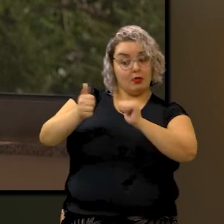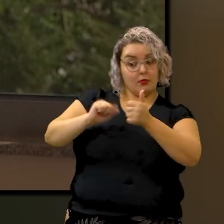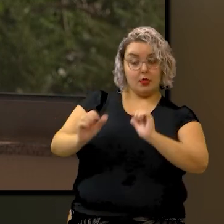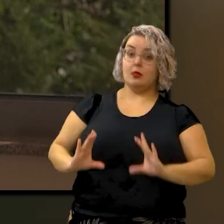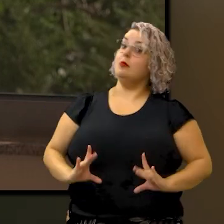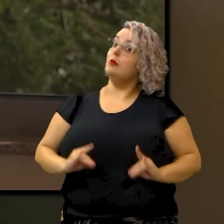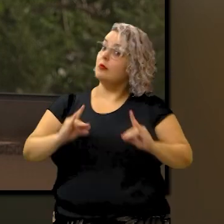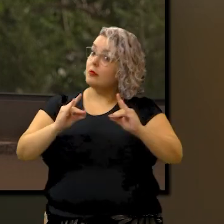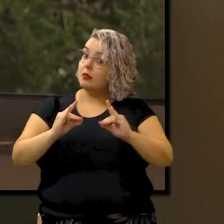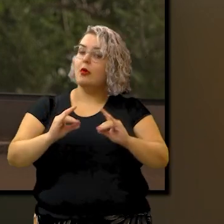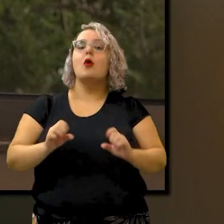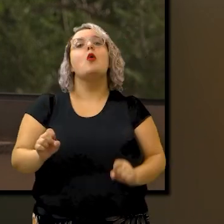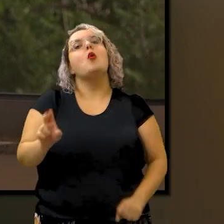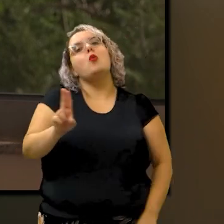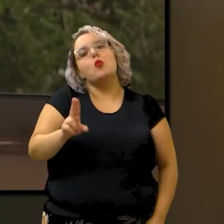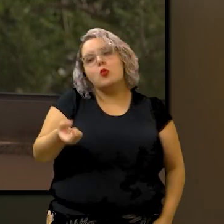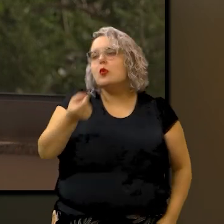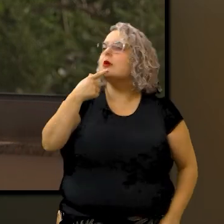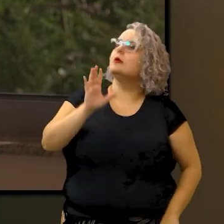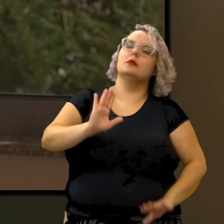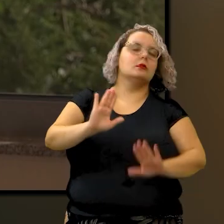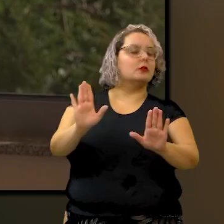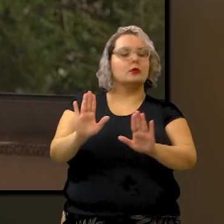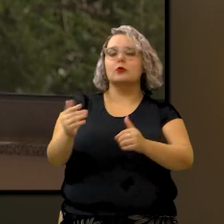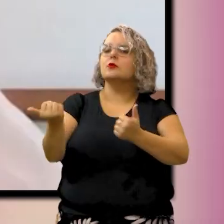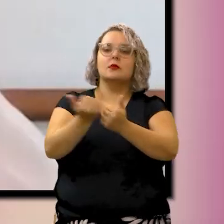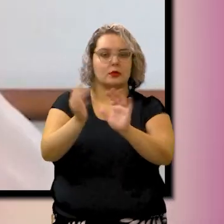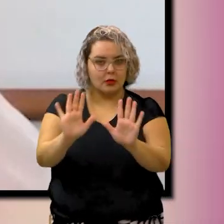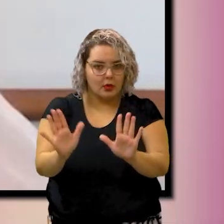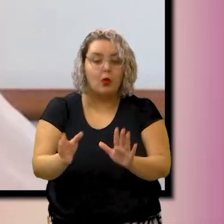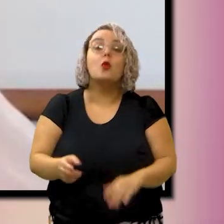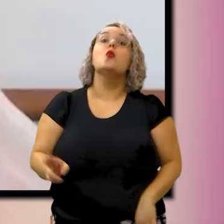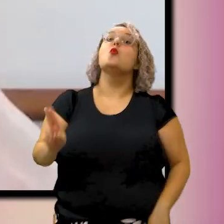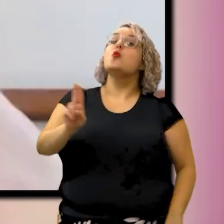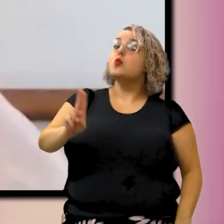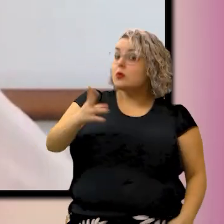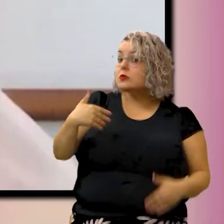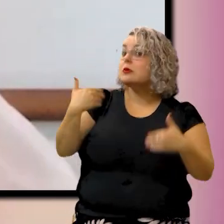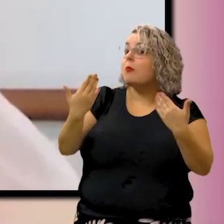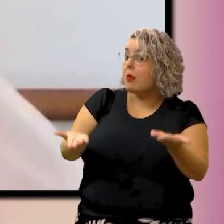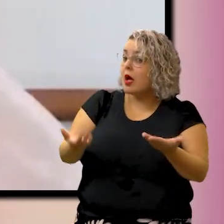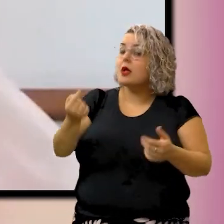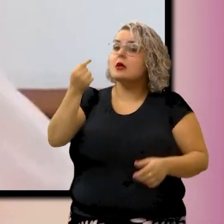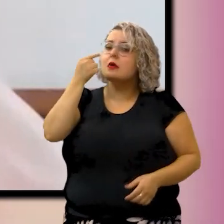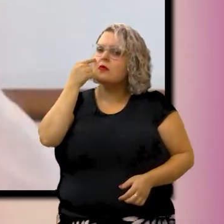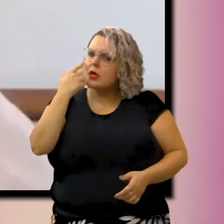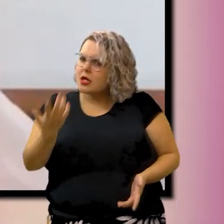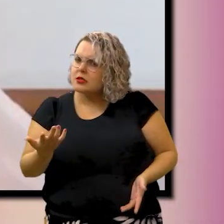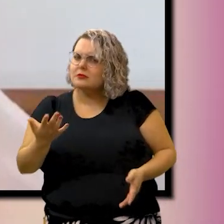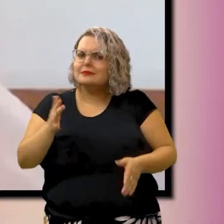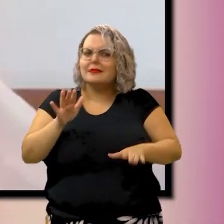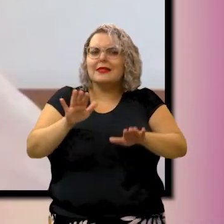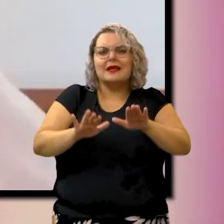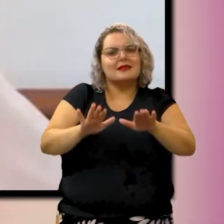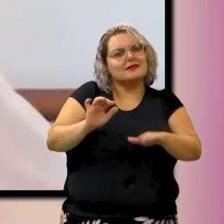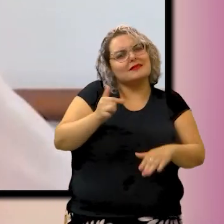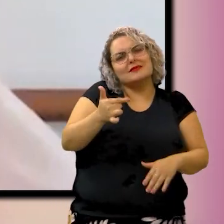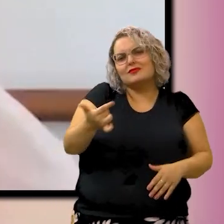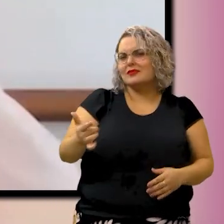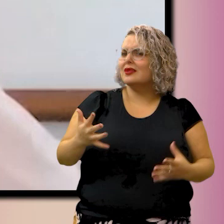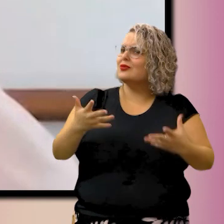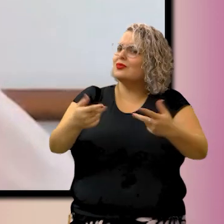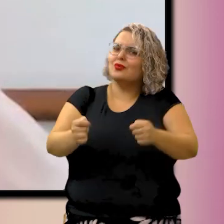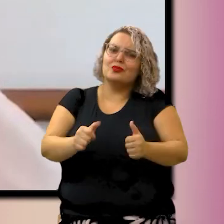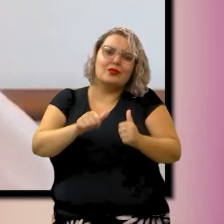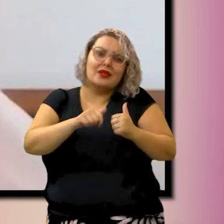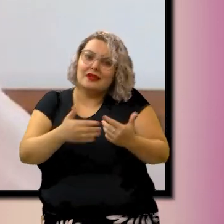não fazer uso de anticoncepcional ou não fazer terapia de reposição hormonal, mas rever, às vezes você não está tendo